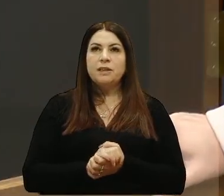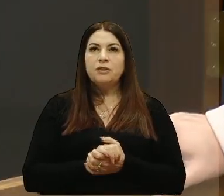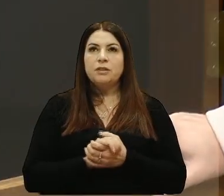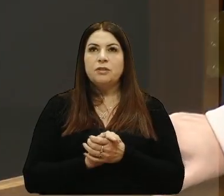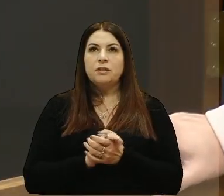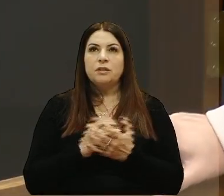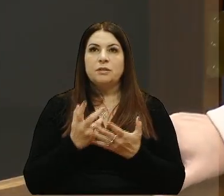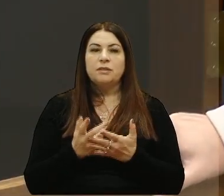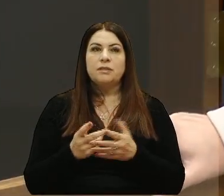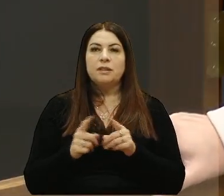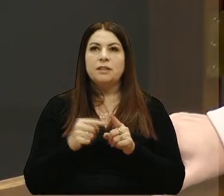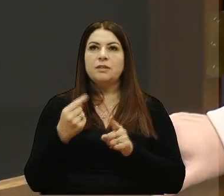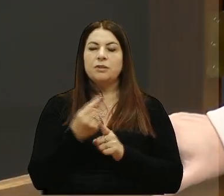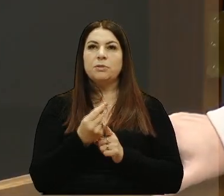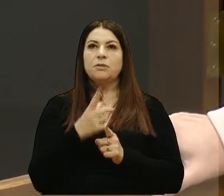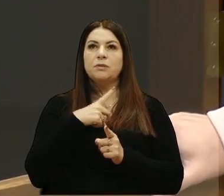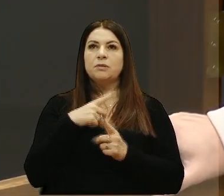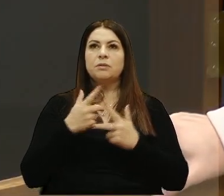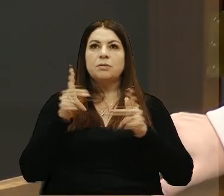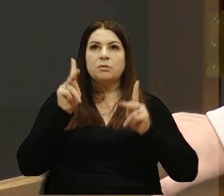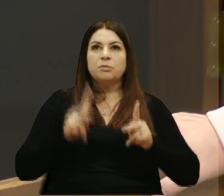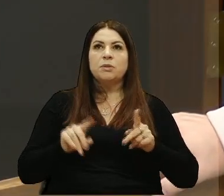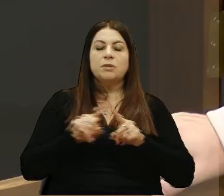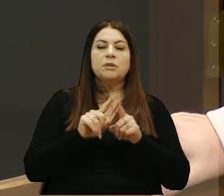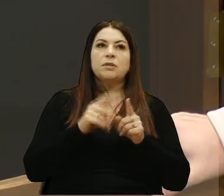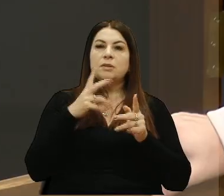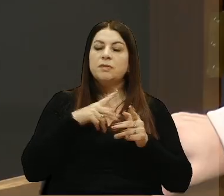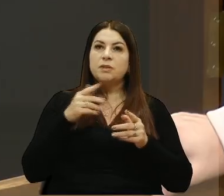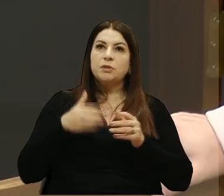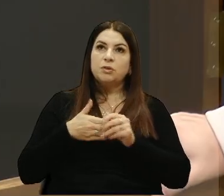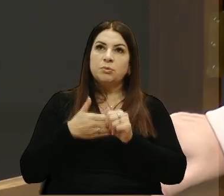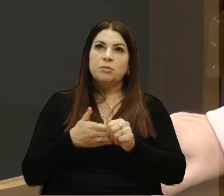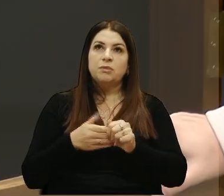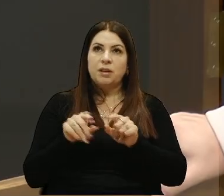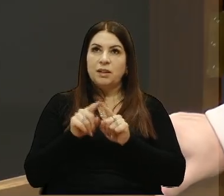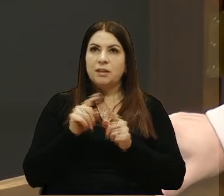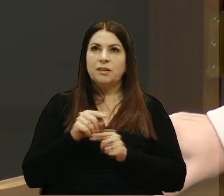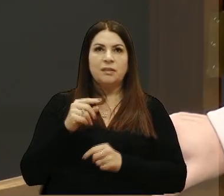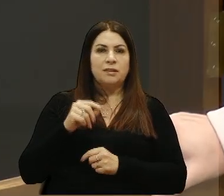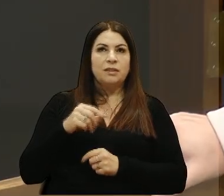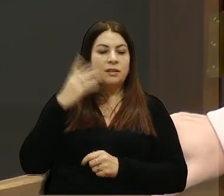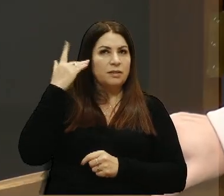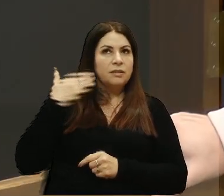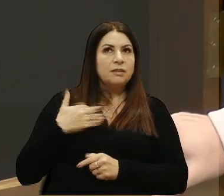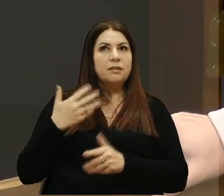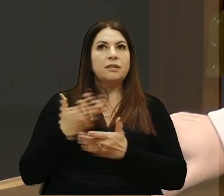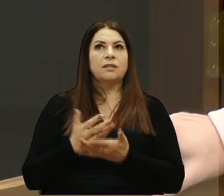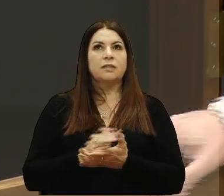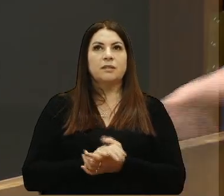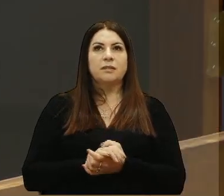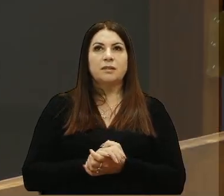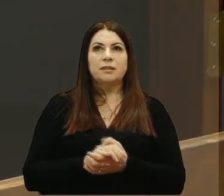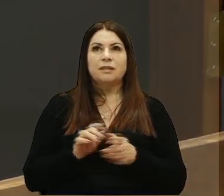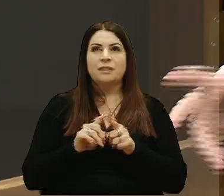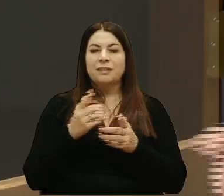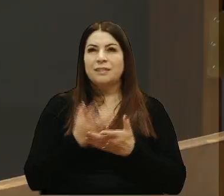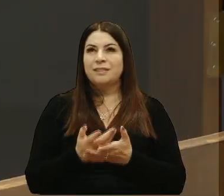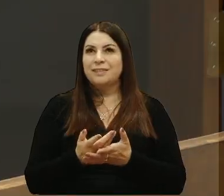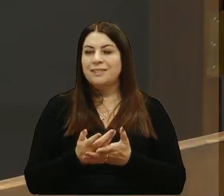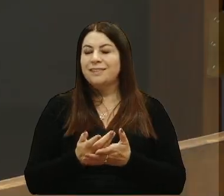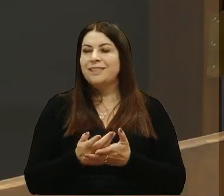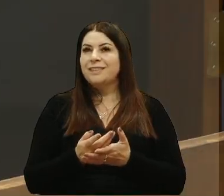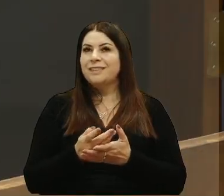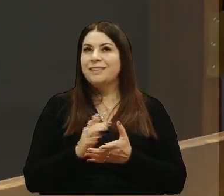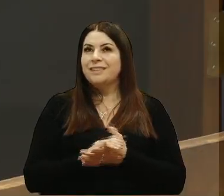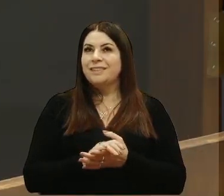de bastante repercussão, né? Às vezes as pessoas que nos acompanham aqui, vereadora Daiane, a gente se importa com o macro, mas o